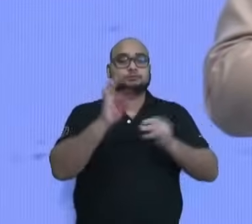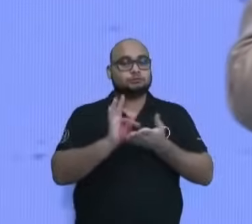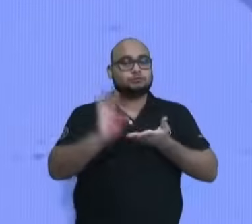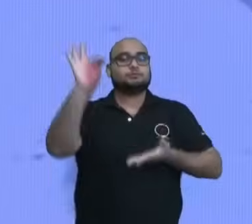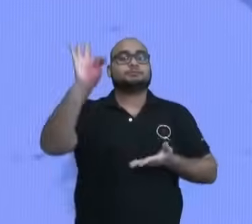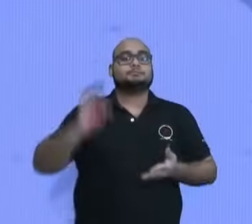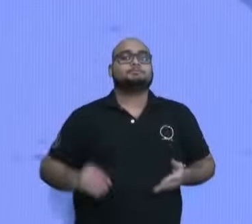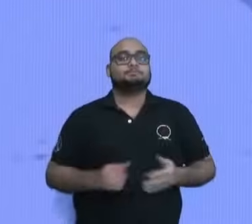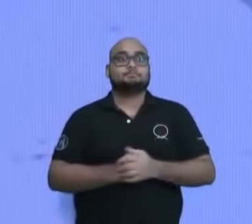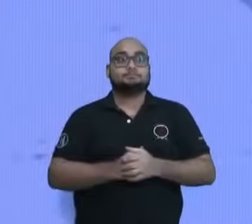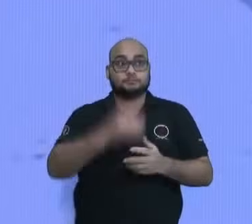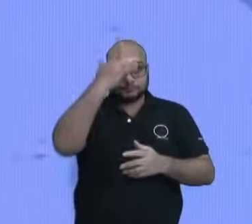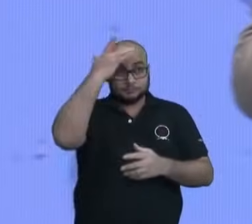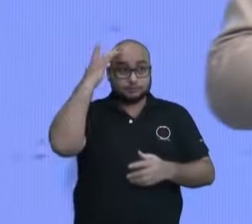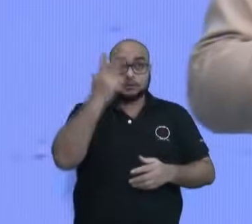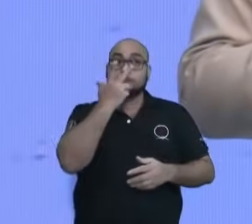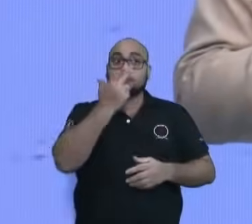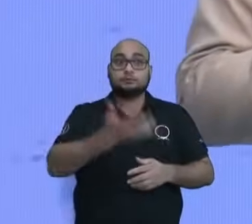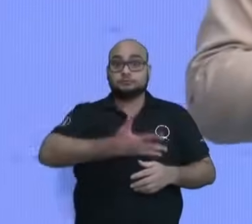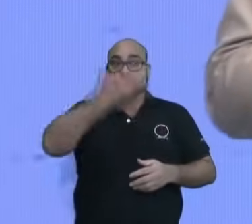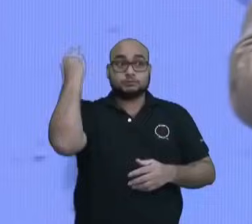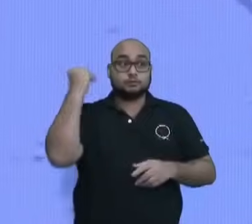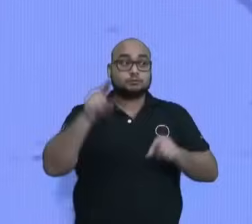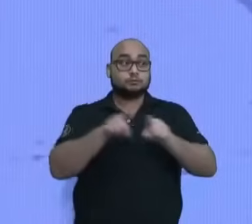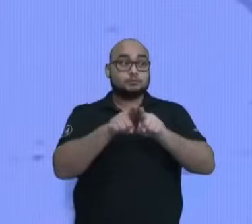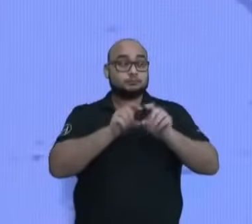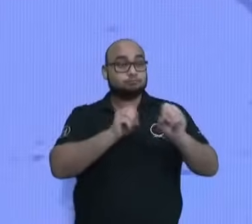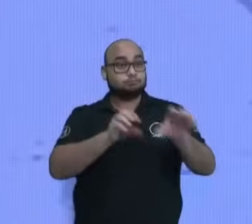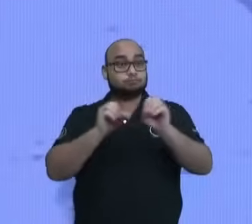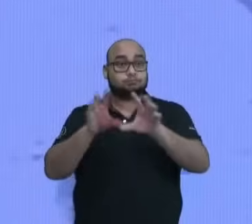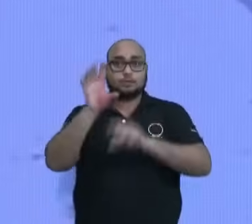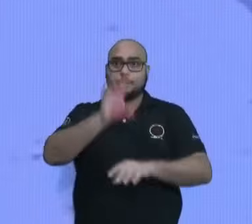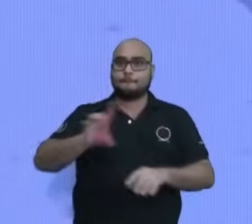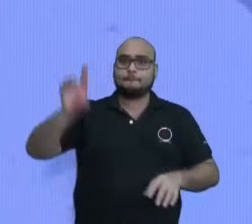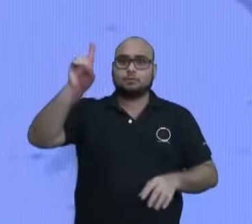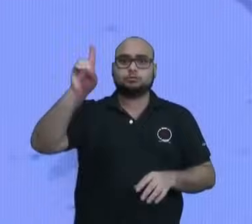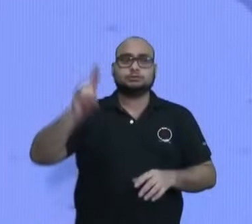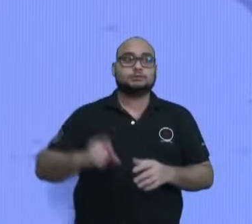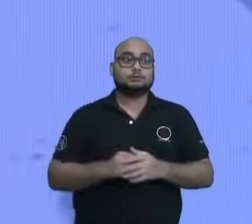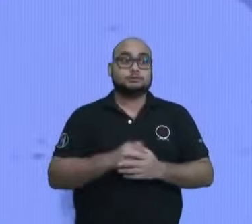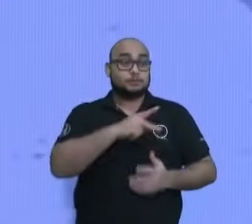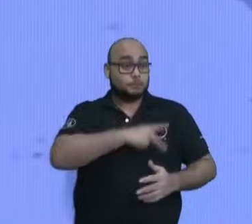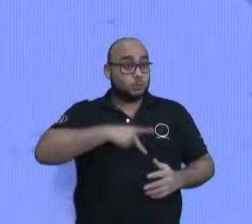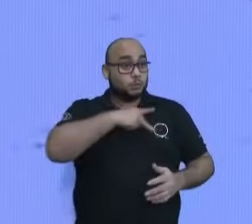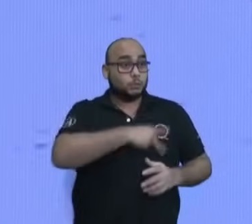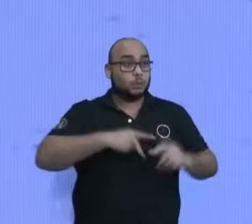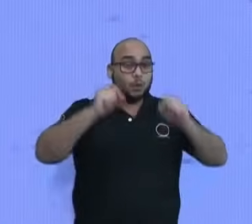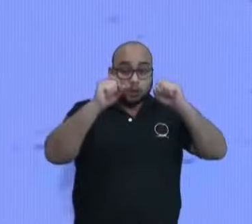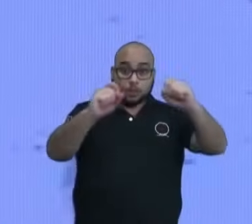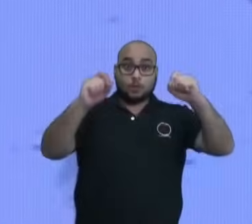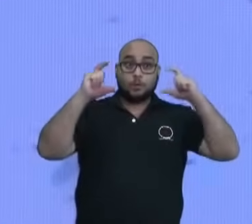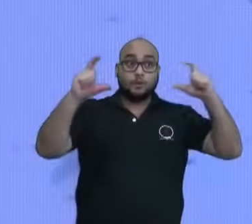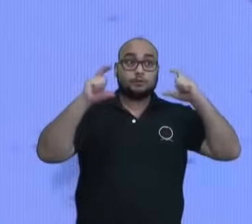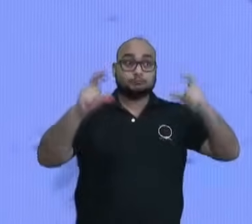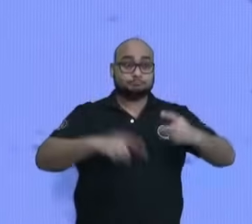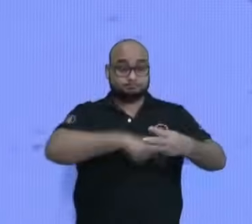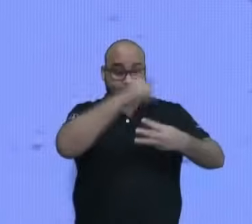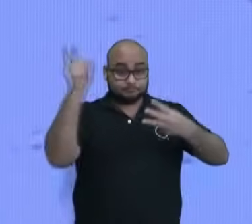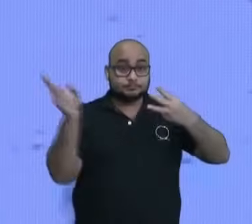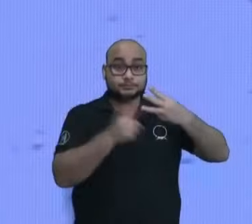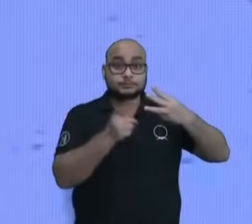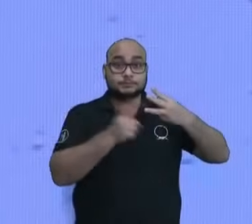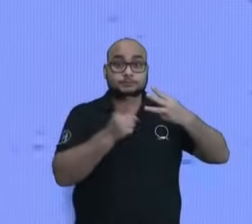que Paulo tá dando Alerta meus irmãos é isso aqui terceiro Alerta que eu dou já vou terminar